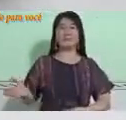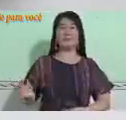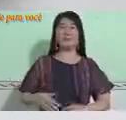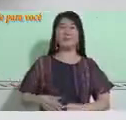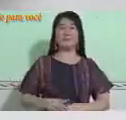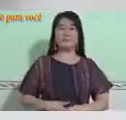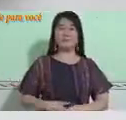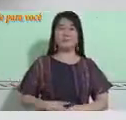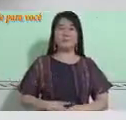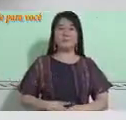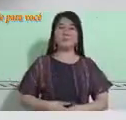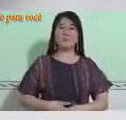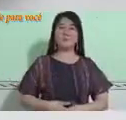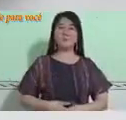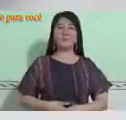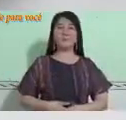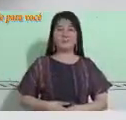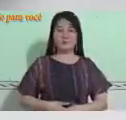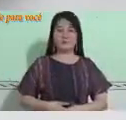MPANHADADE, rigidez dos músculos,